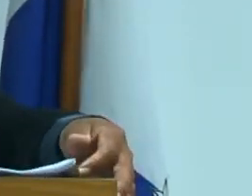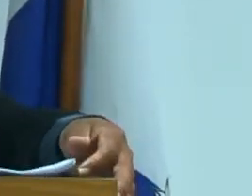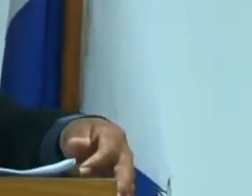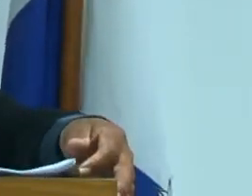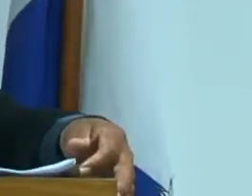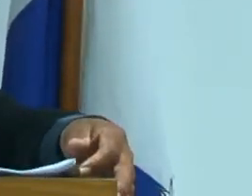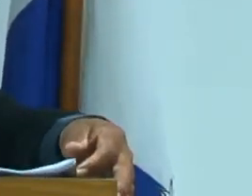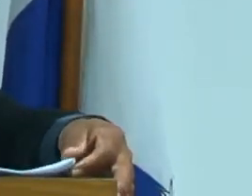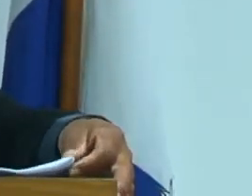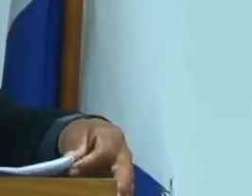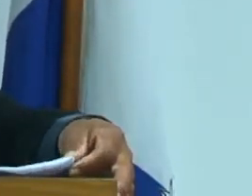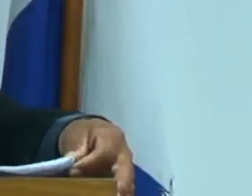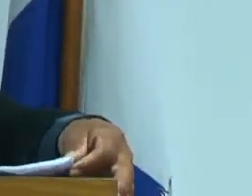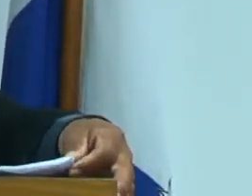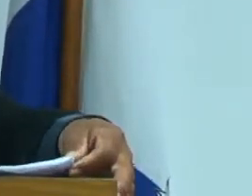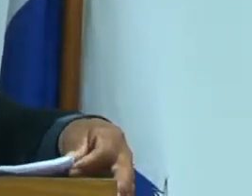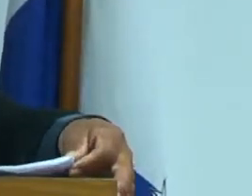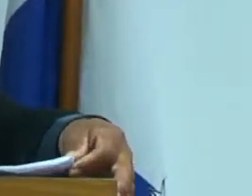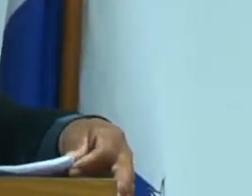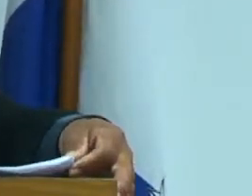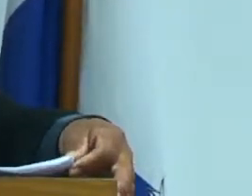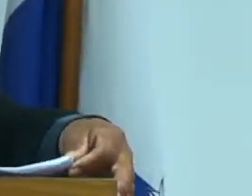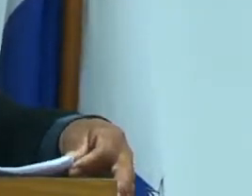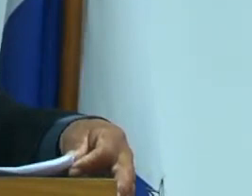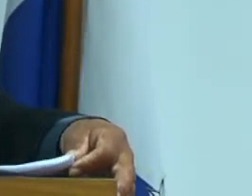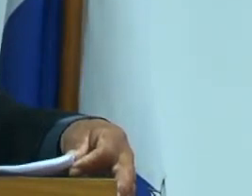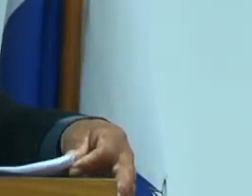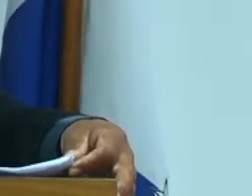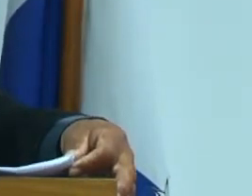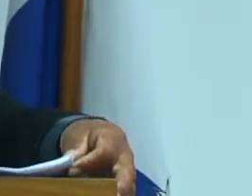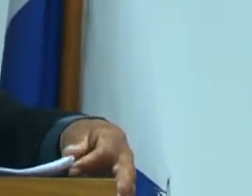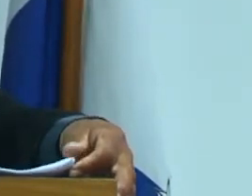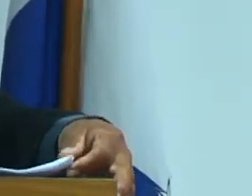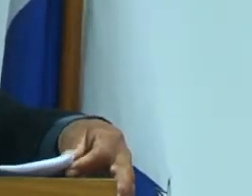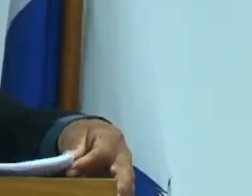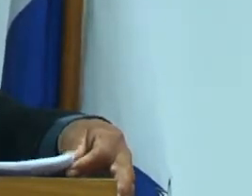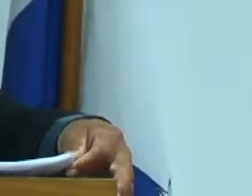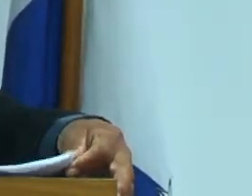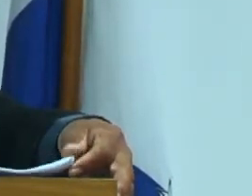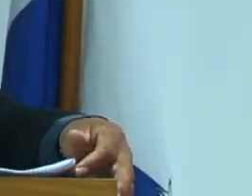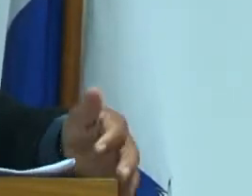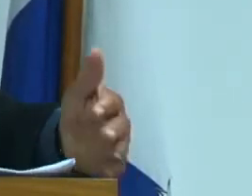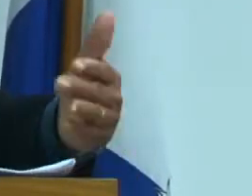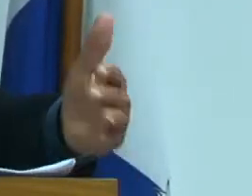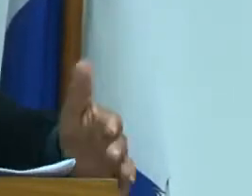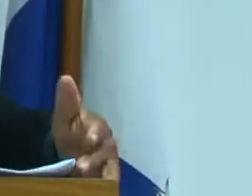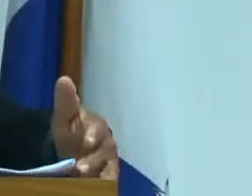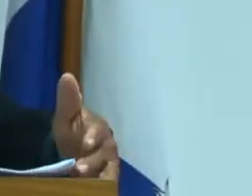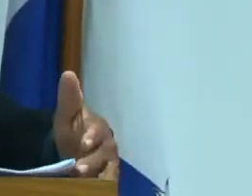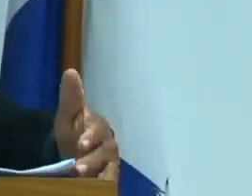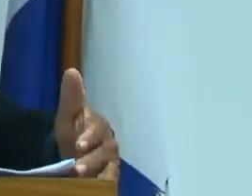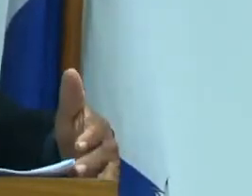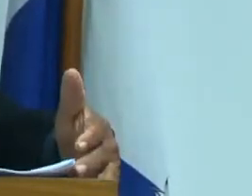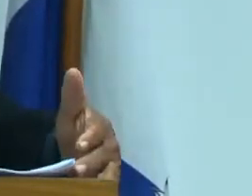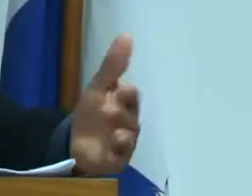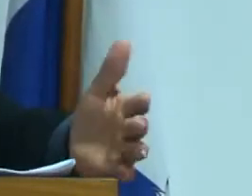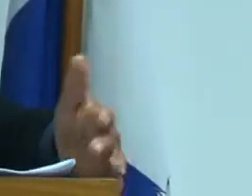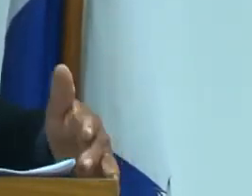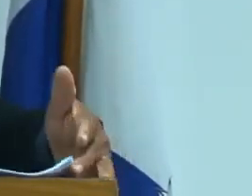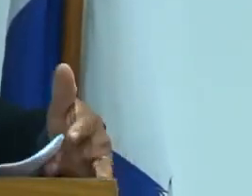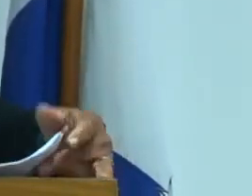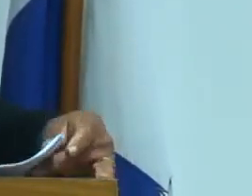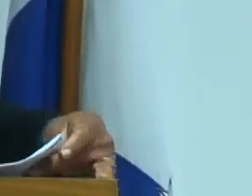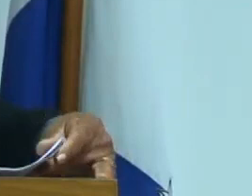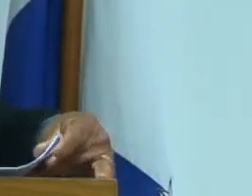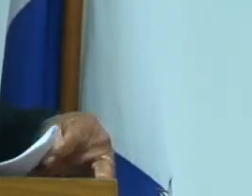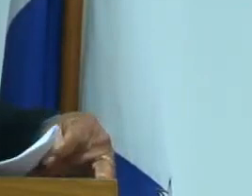com respeito à multa de carro. E aqui eu não estou fazendo crítica, eu estou pedindo aqui ao comandante, que é muito meu